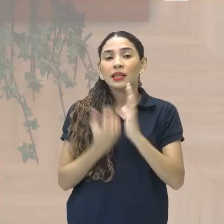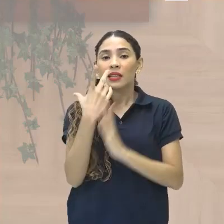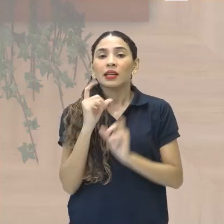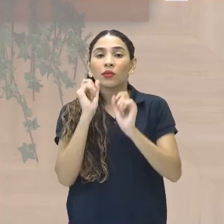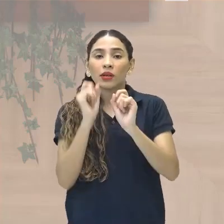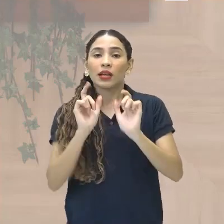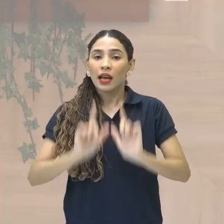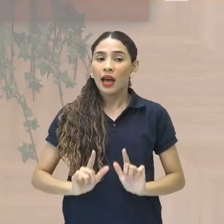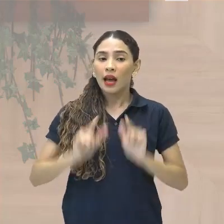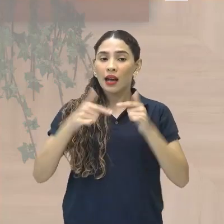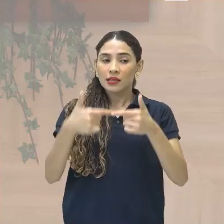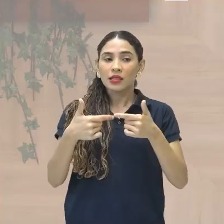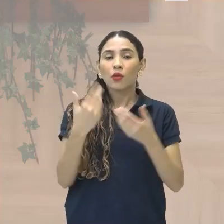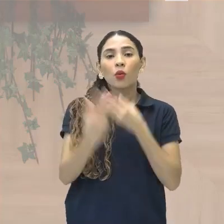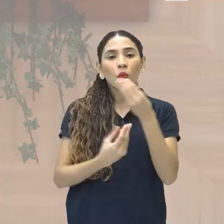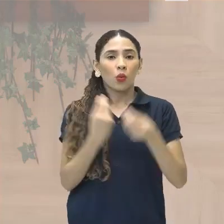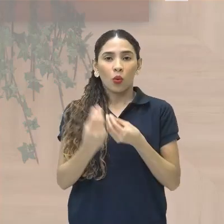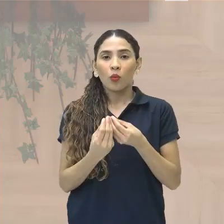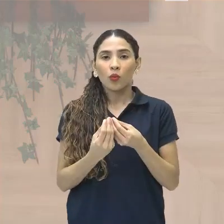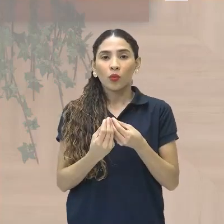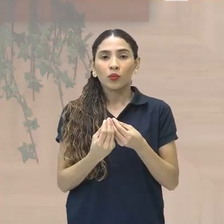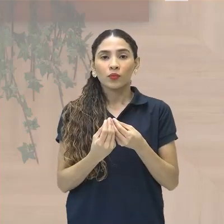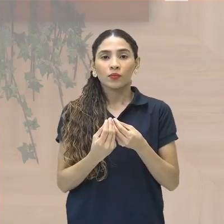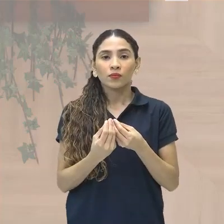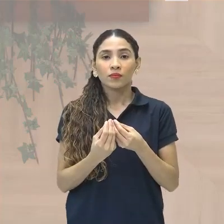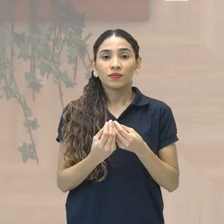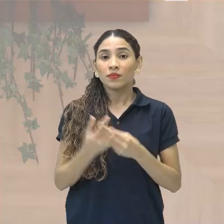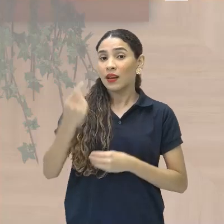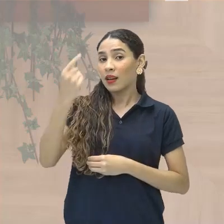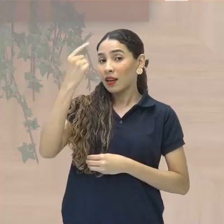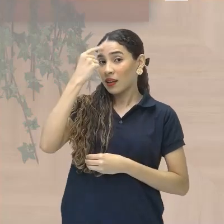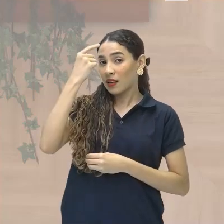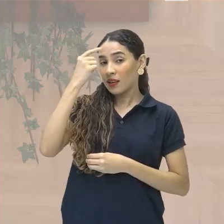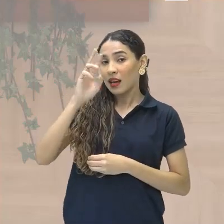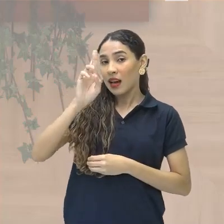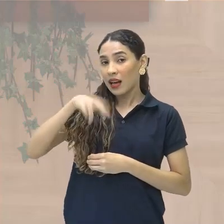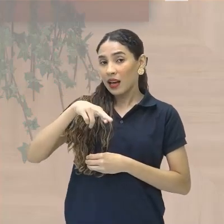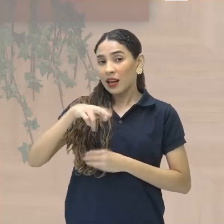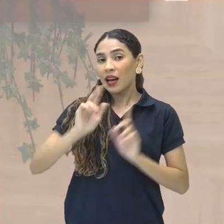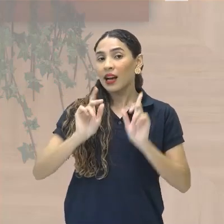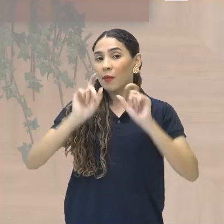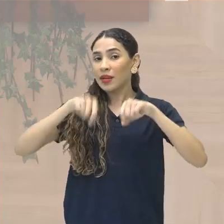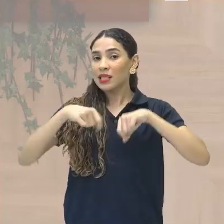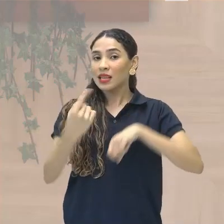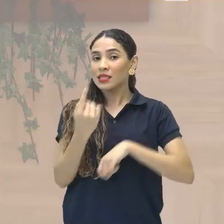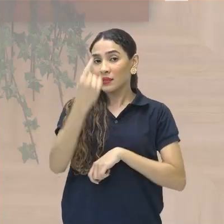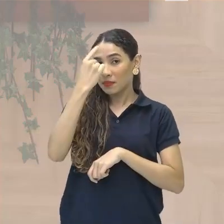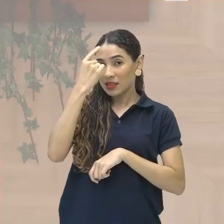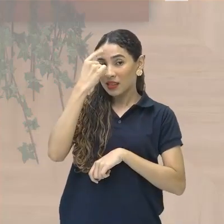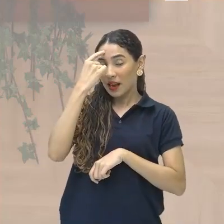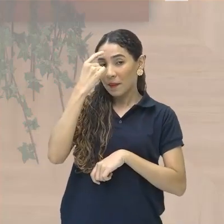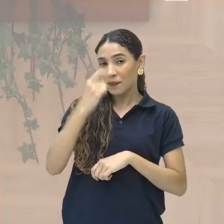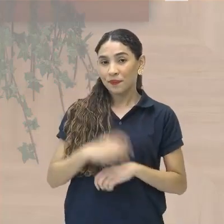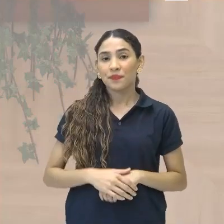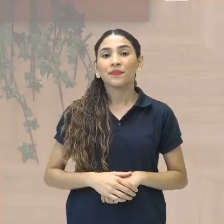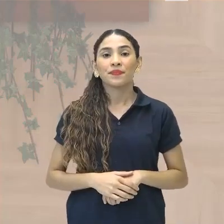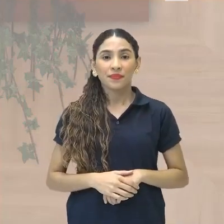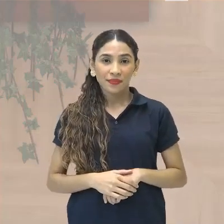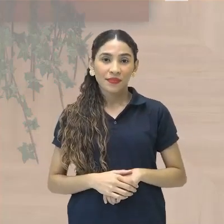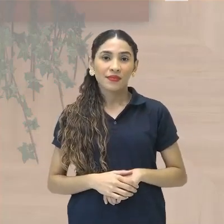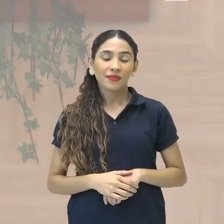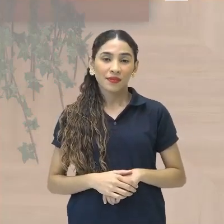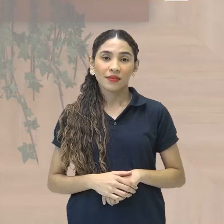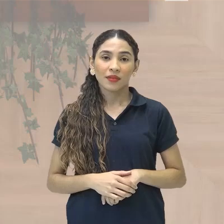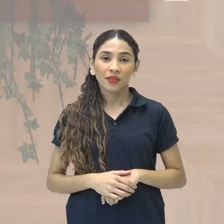as suas atitudes por meio de quê? Da razão, da sua capacidade racional, da sua capacidade